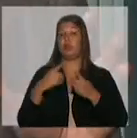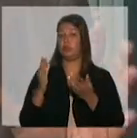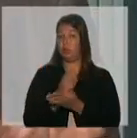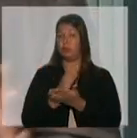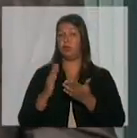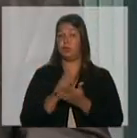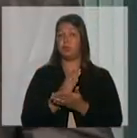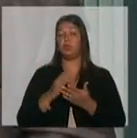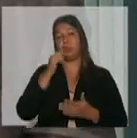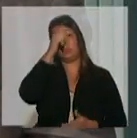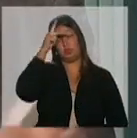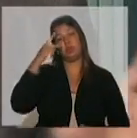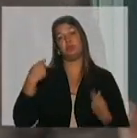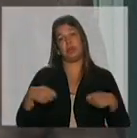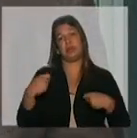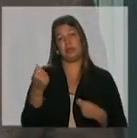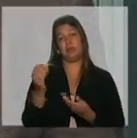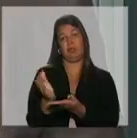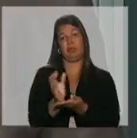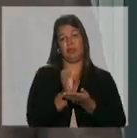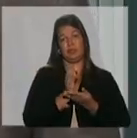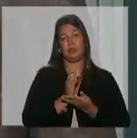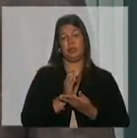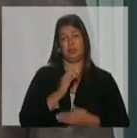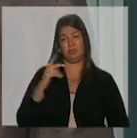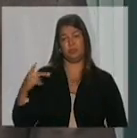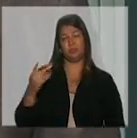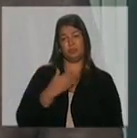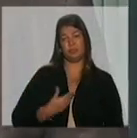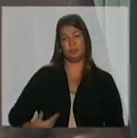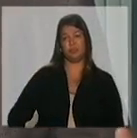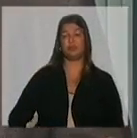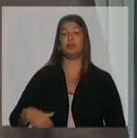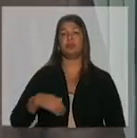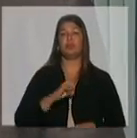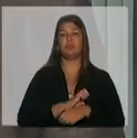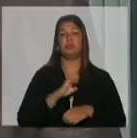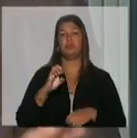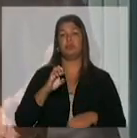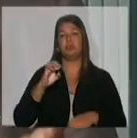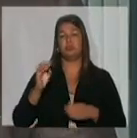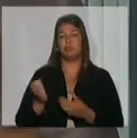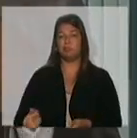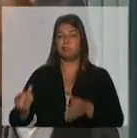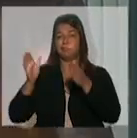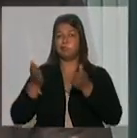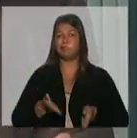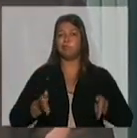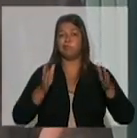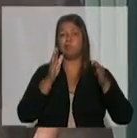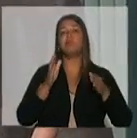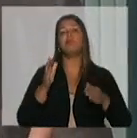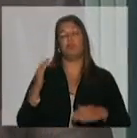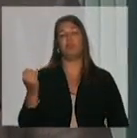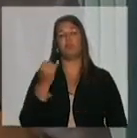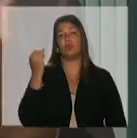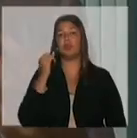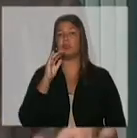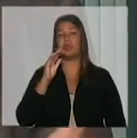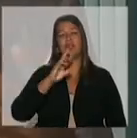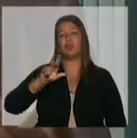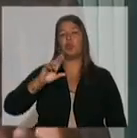porque algumas prefeituras vivem desse royalty. O governo do estado, esse volume é importante, mas